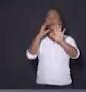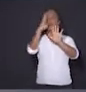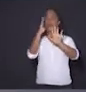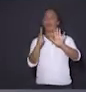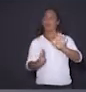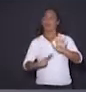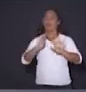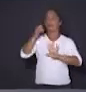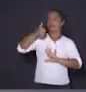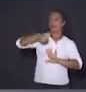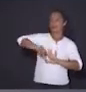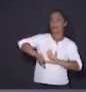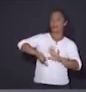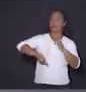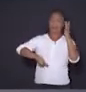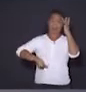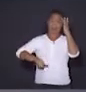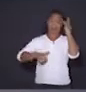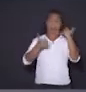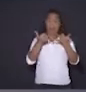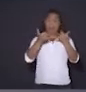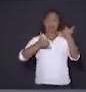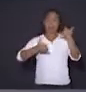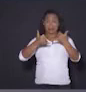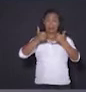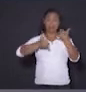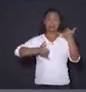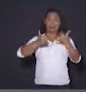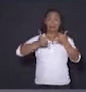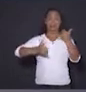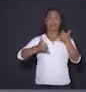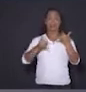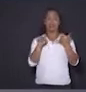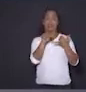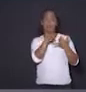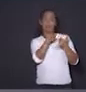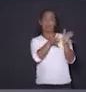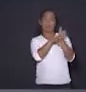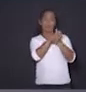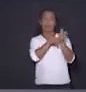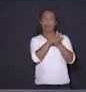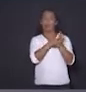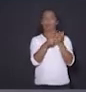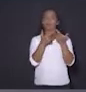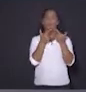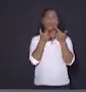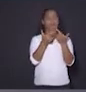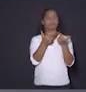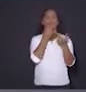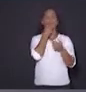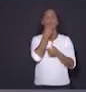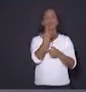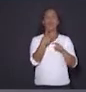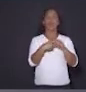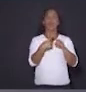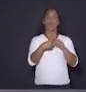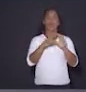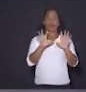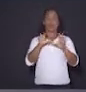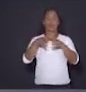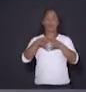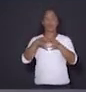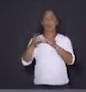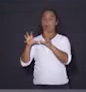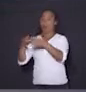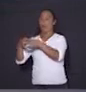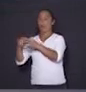de conexão que a gente enfrenta no país e essa é uma matéria interessante que traz exemplos de conexões comunitárias redes